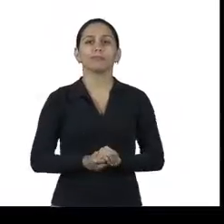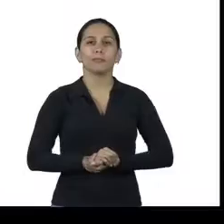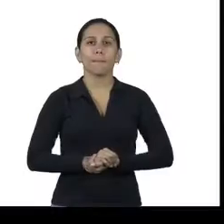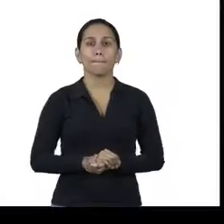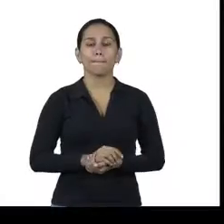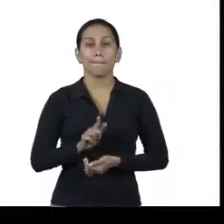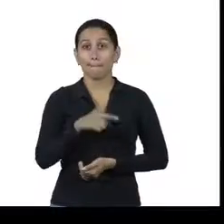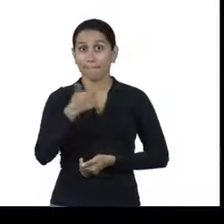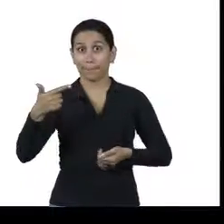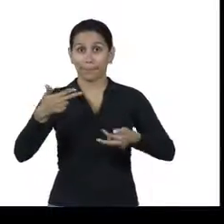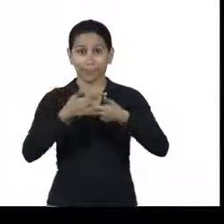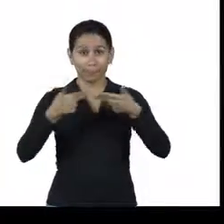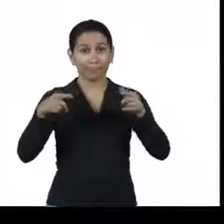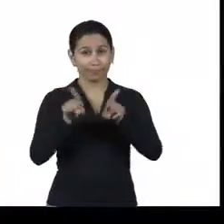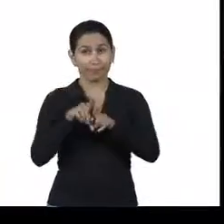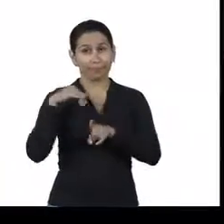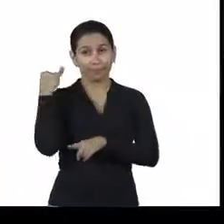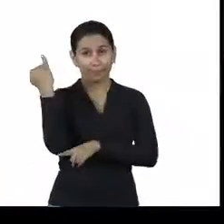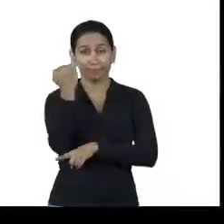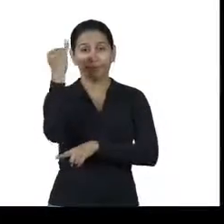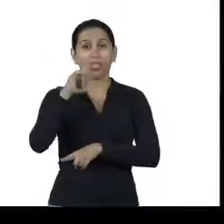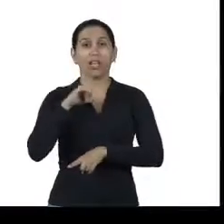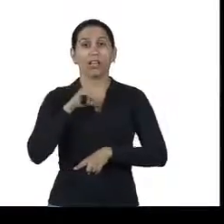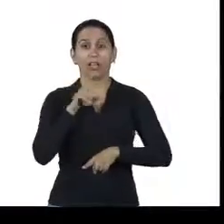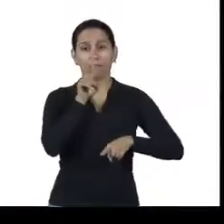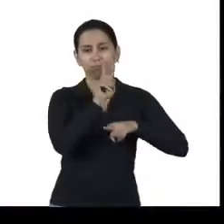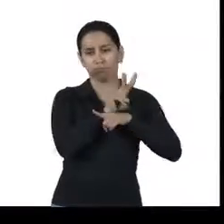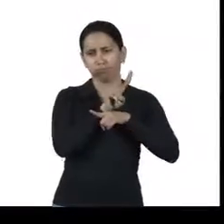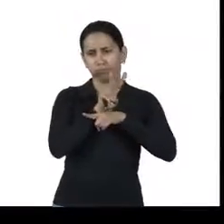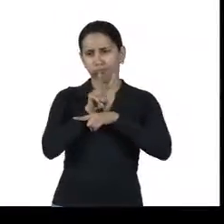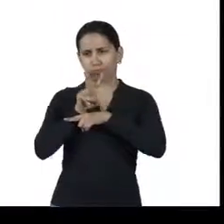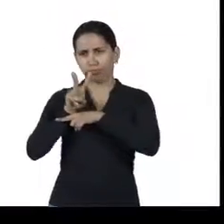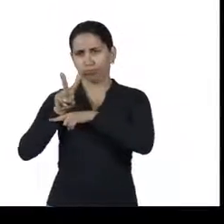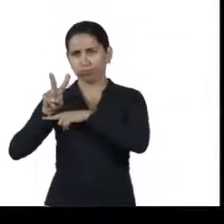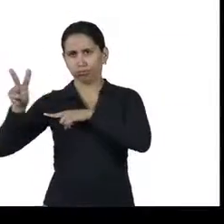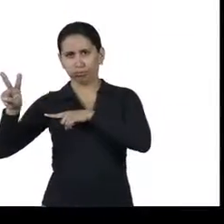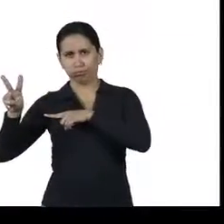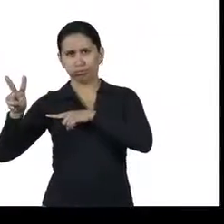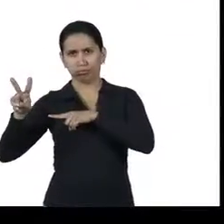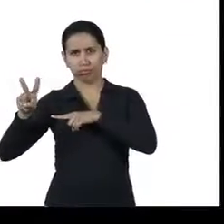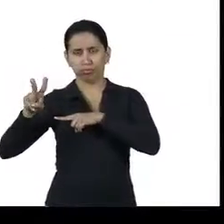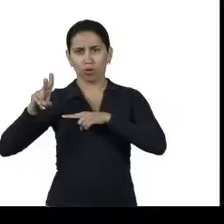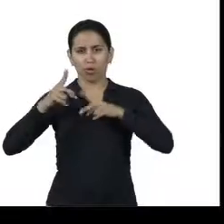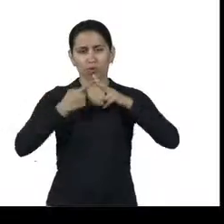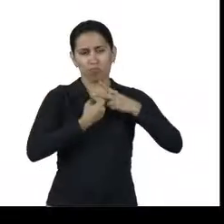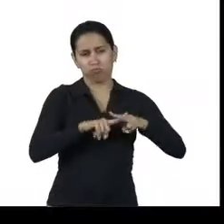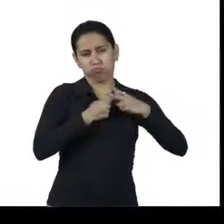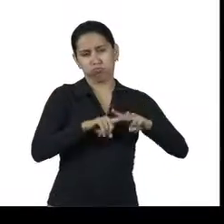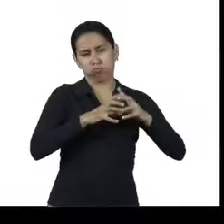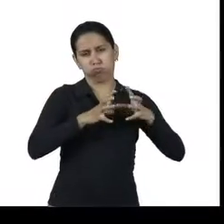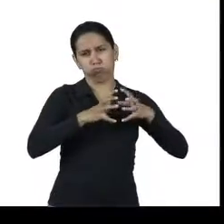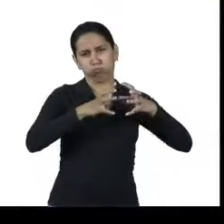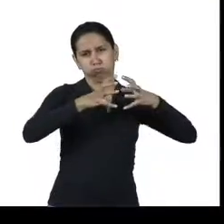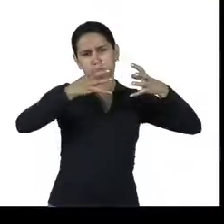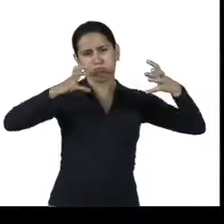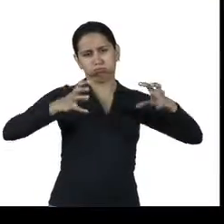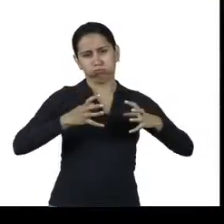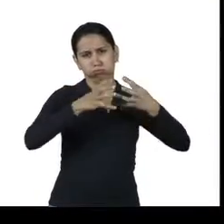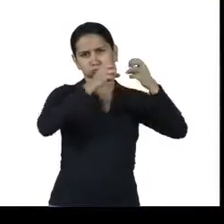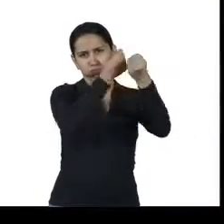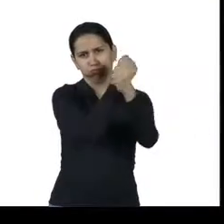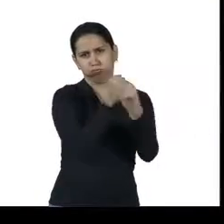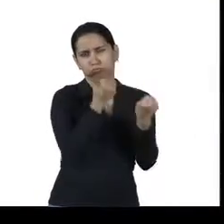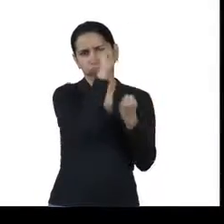equipamentos. Outra medida importante é implantar uma proteção sobre as partes móveis de máquinas e equipamentos. São essas